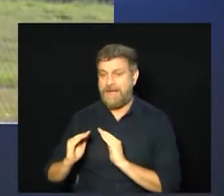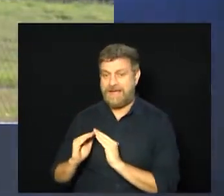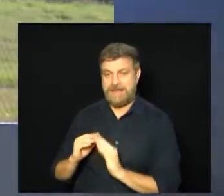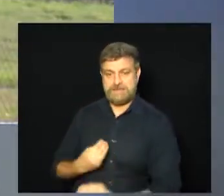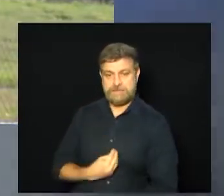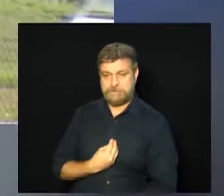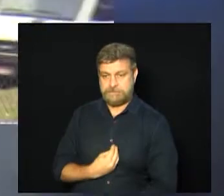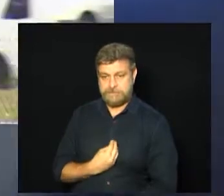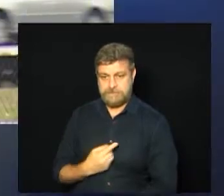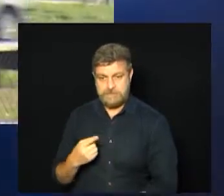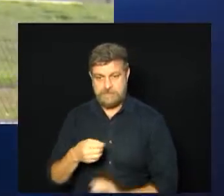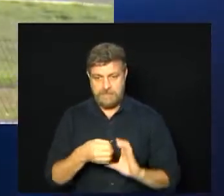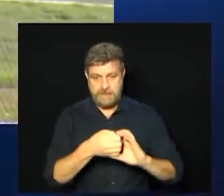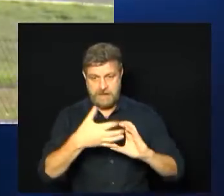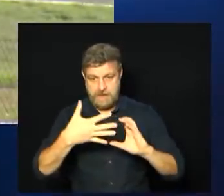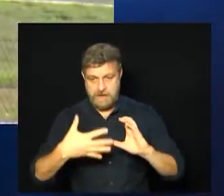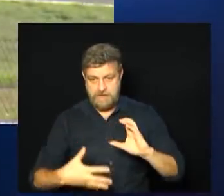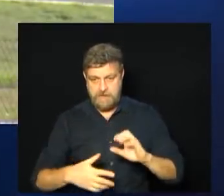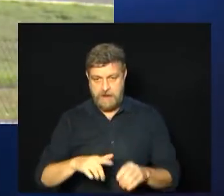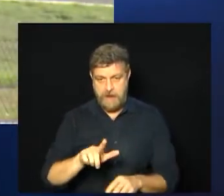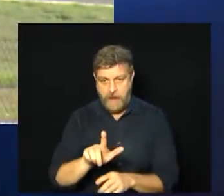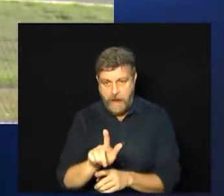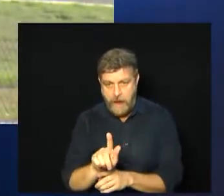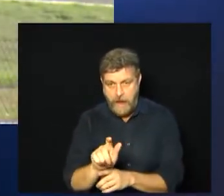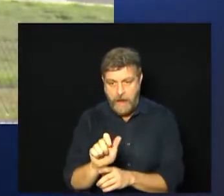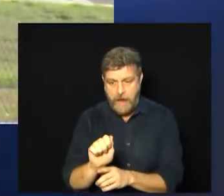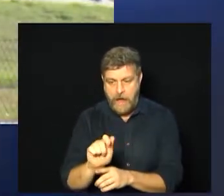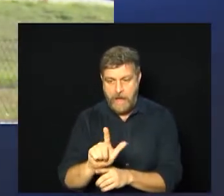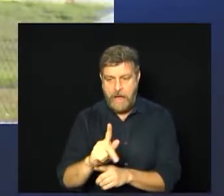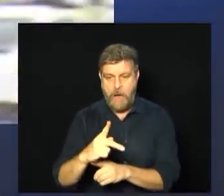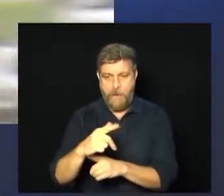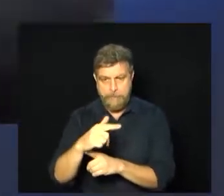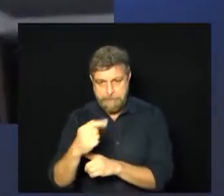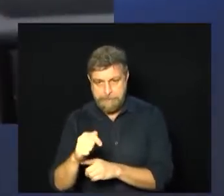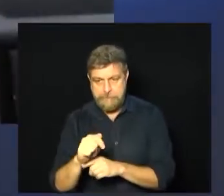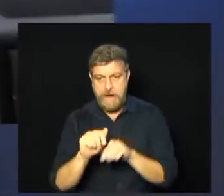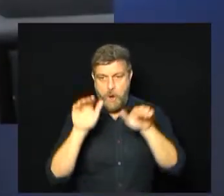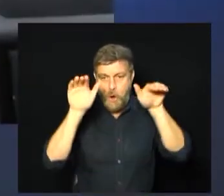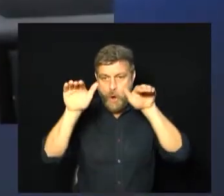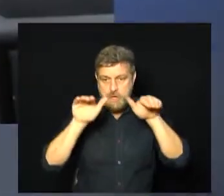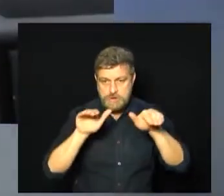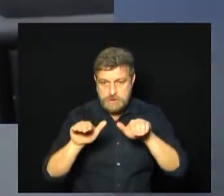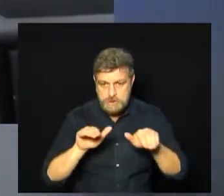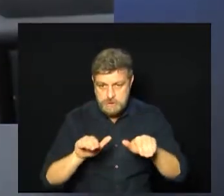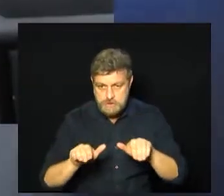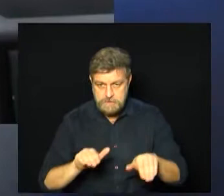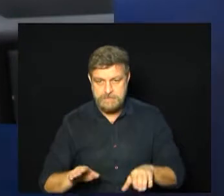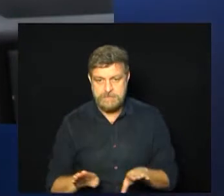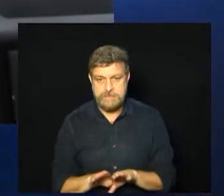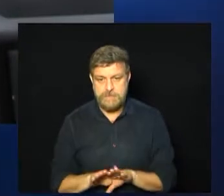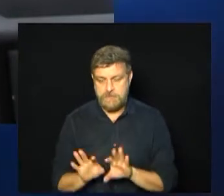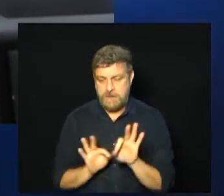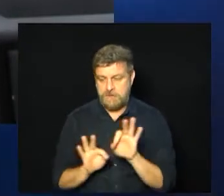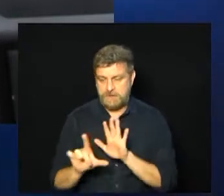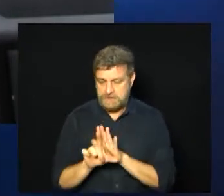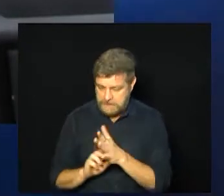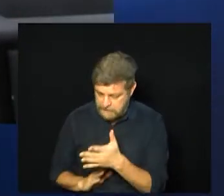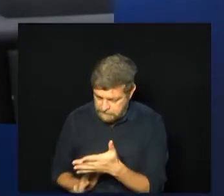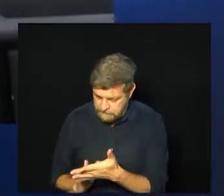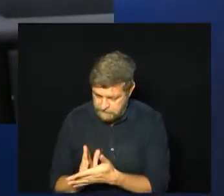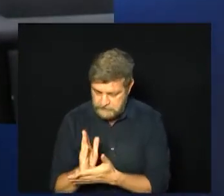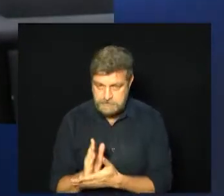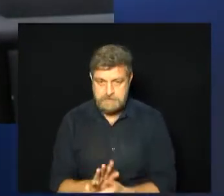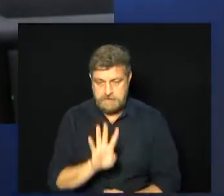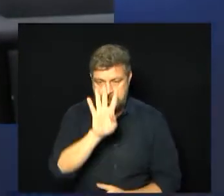residencial, caracterizados como galpão industrial e logístico. Aprovado o projeto de lei que institui no